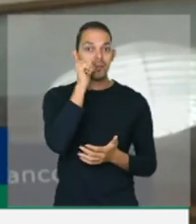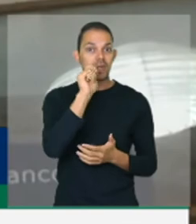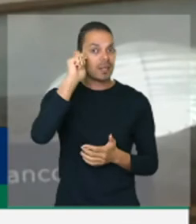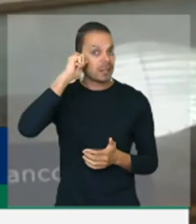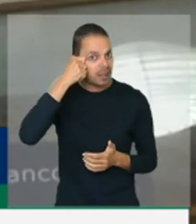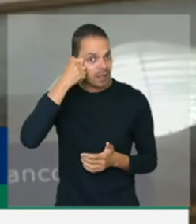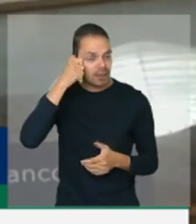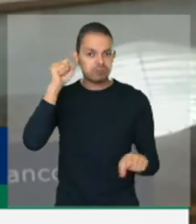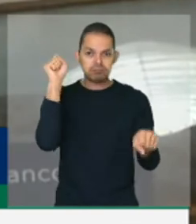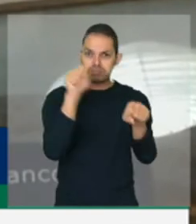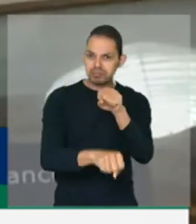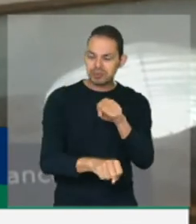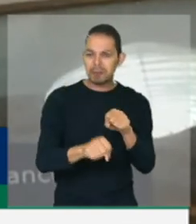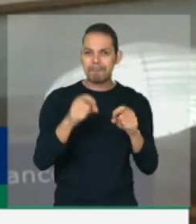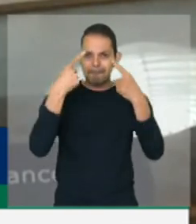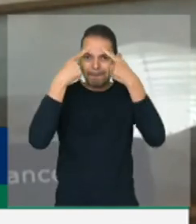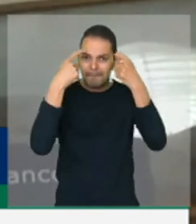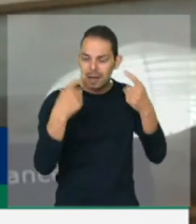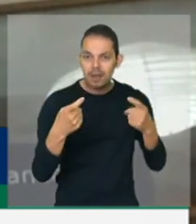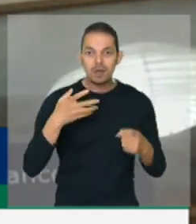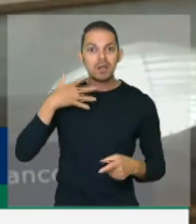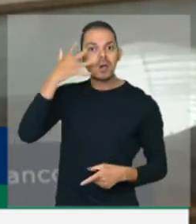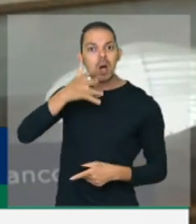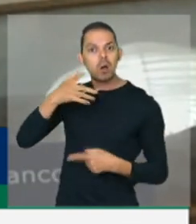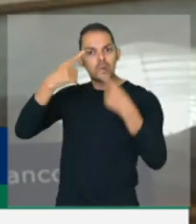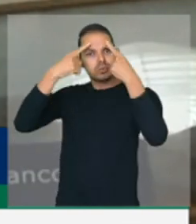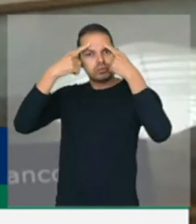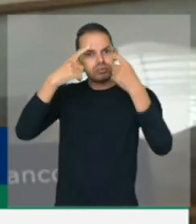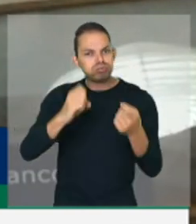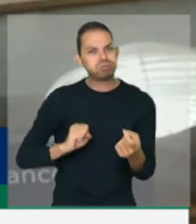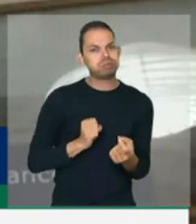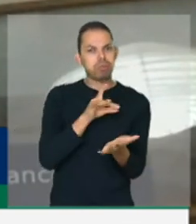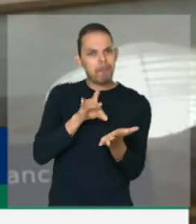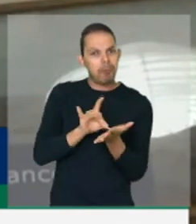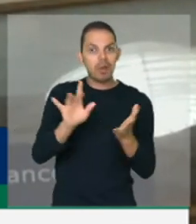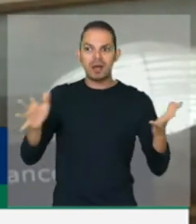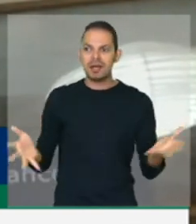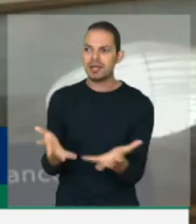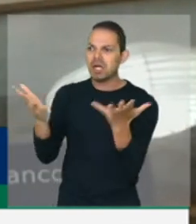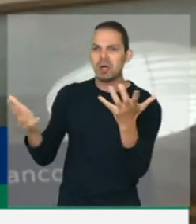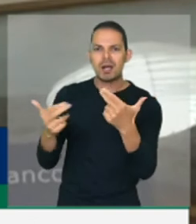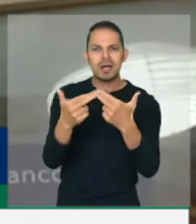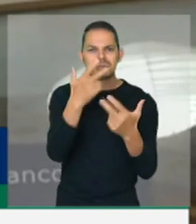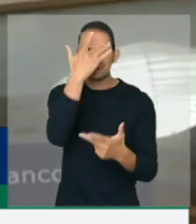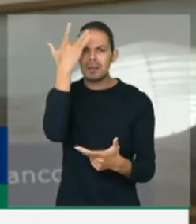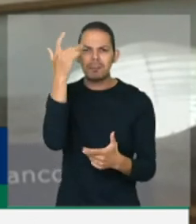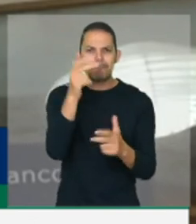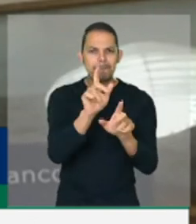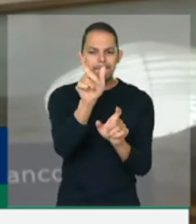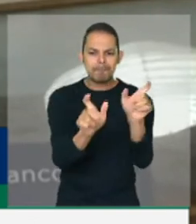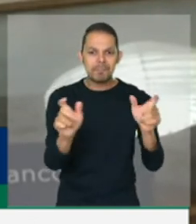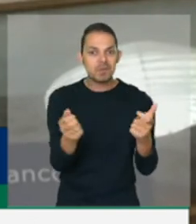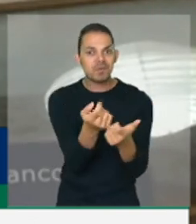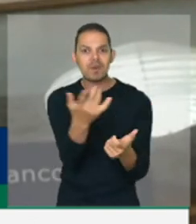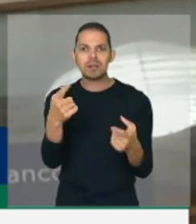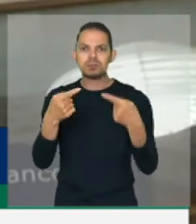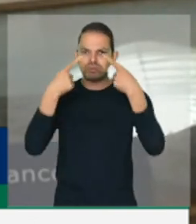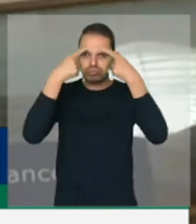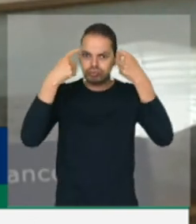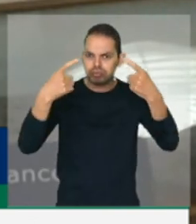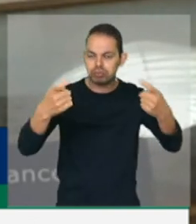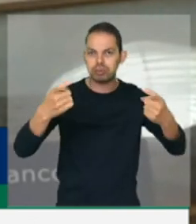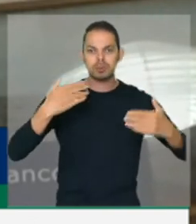covardemente assassinada. O seu discurso de ódio encoraja muita gente a cometer práticas físicas de violência.